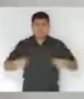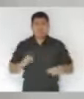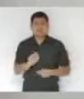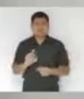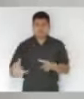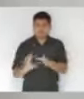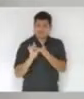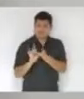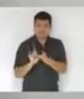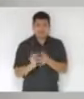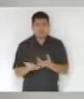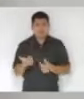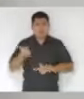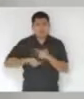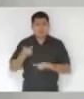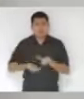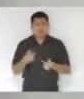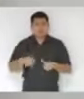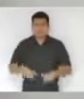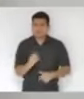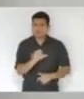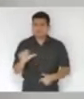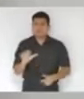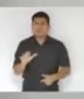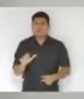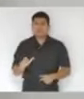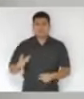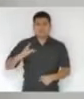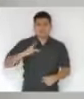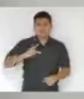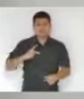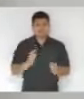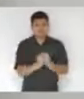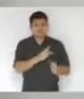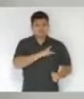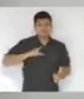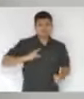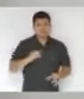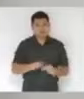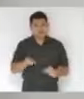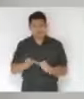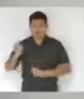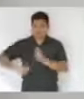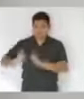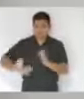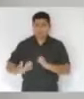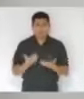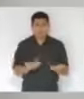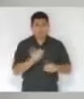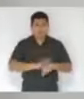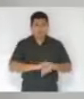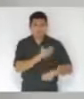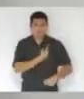é trabalhar por Santa Catarina, é a união do privado com o público, das entidades empresariais com o poder público,